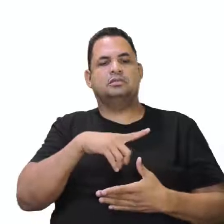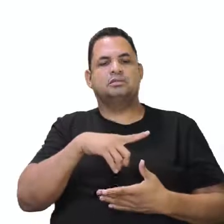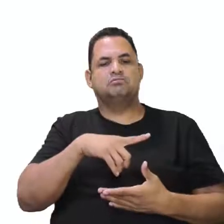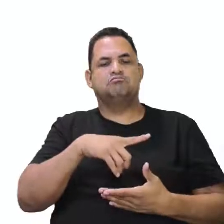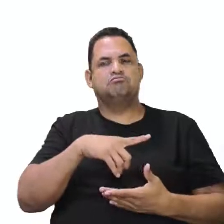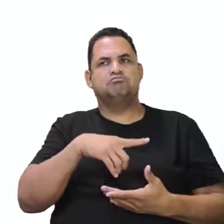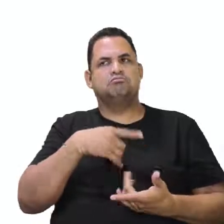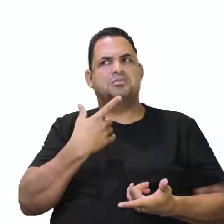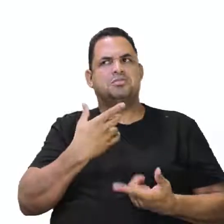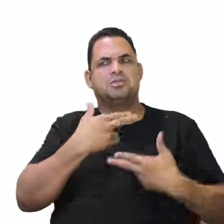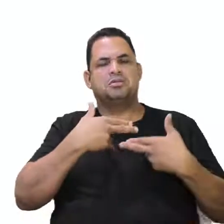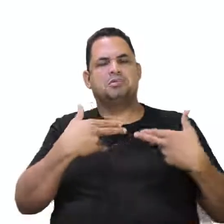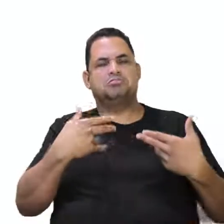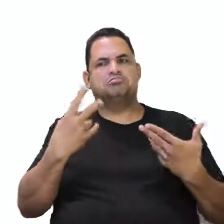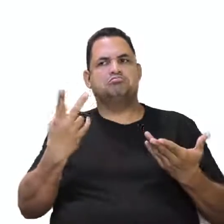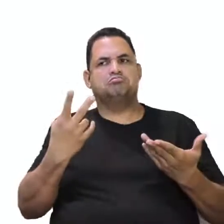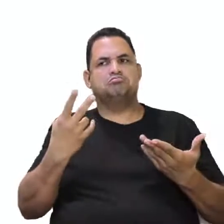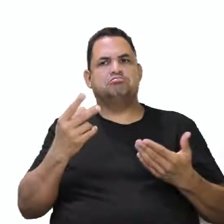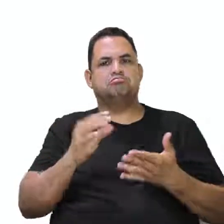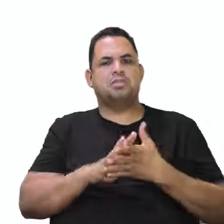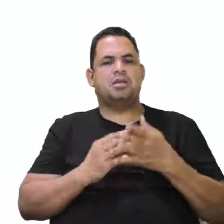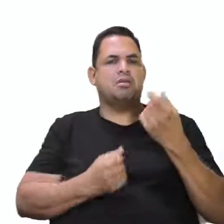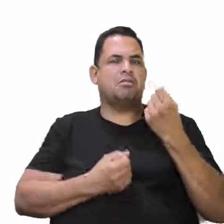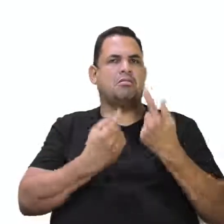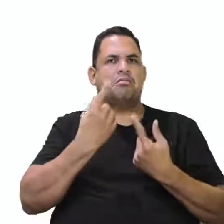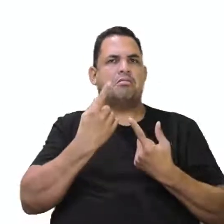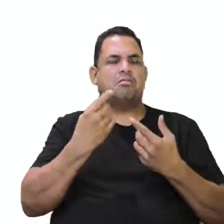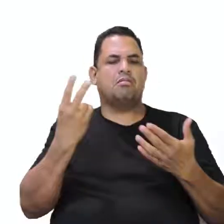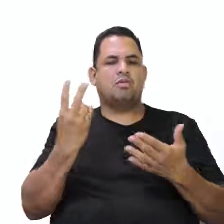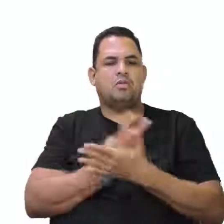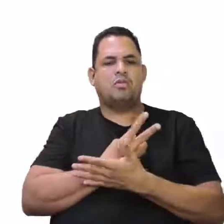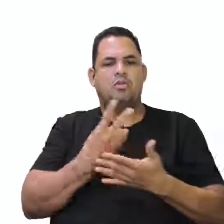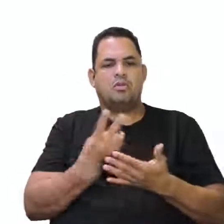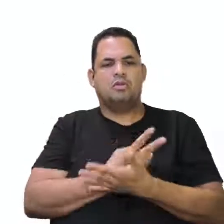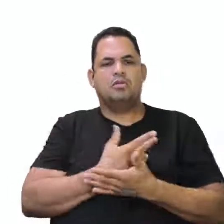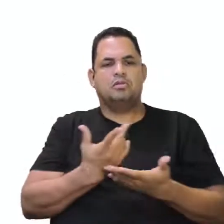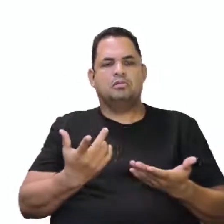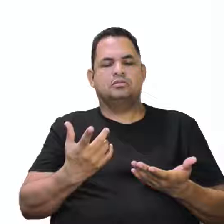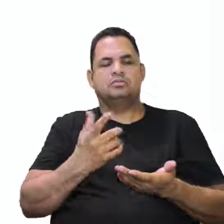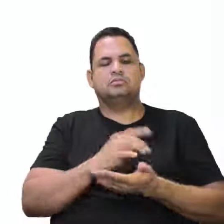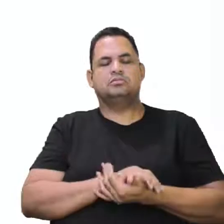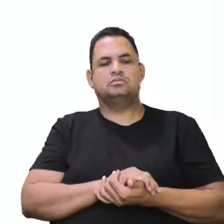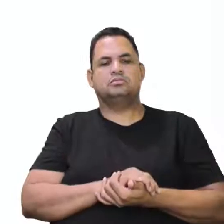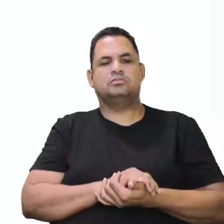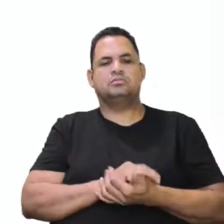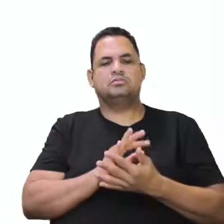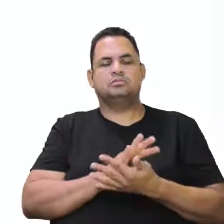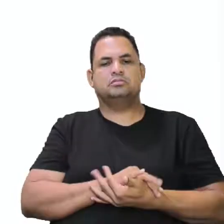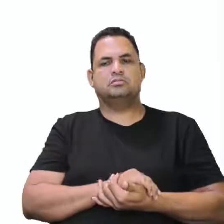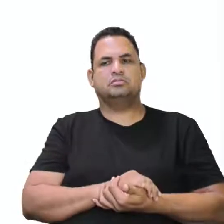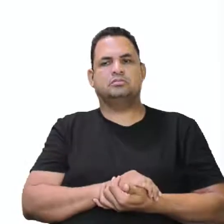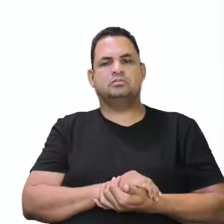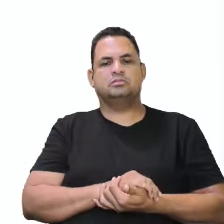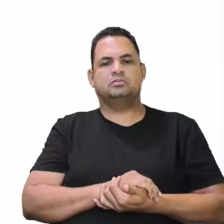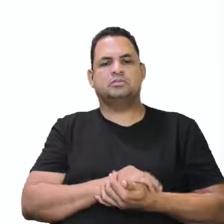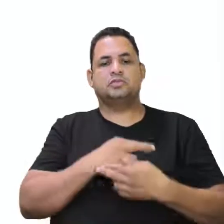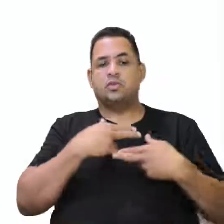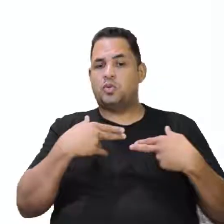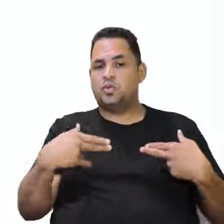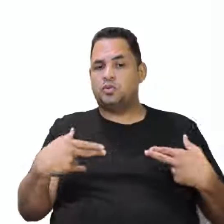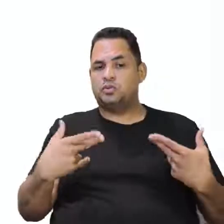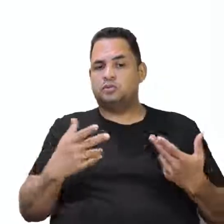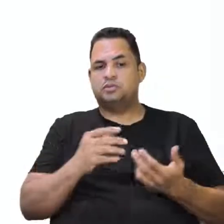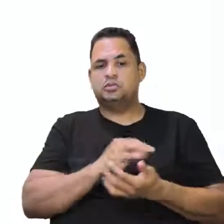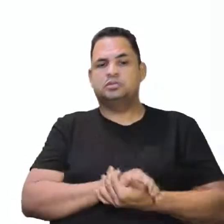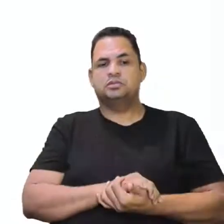coisa errada. Tem alguma coisa errada. Então, nós estamos agora falando sobre think, sobre